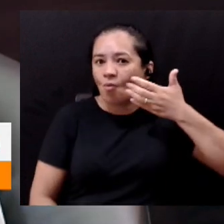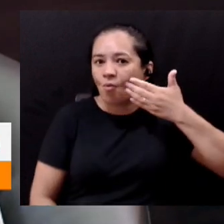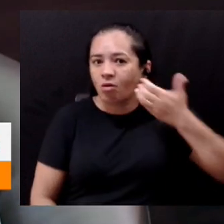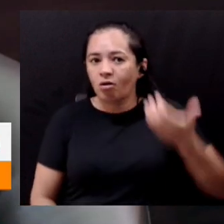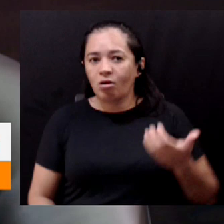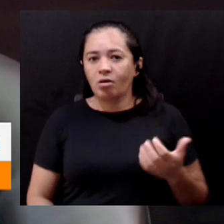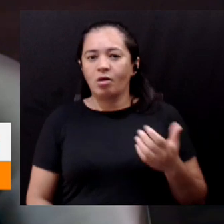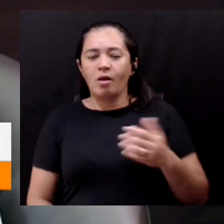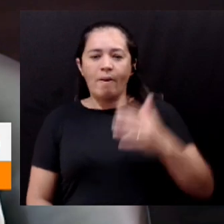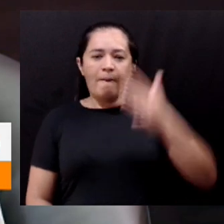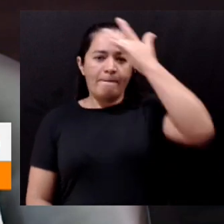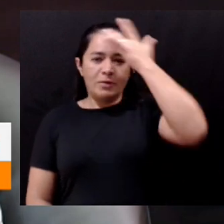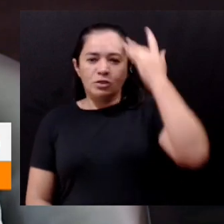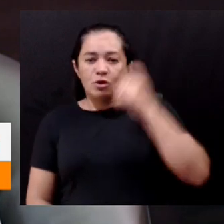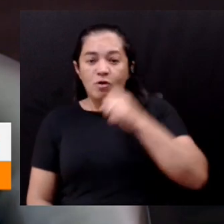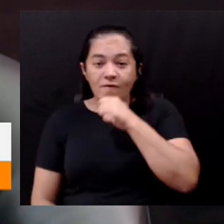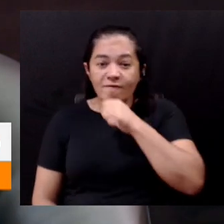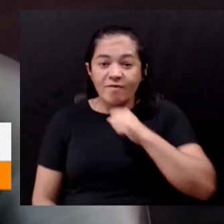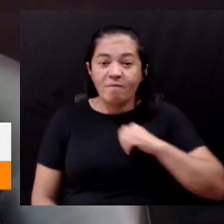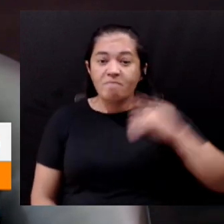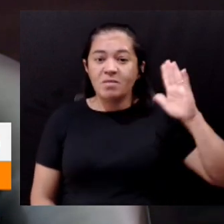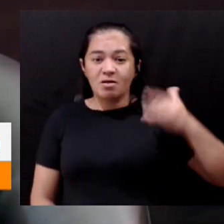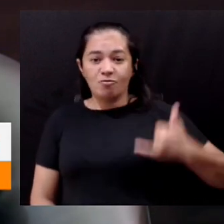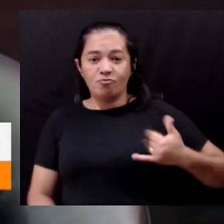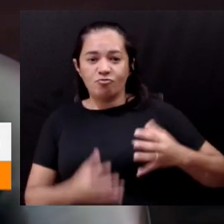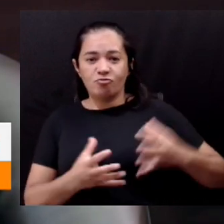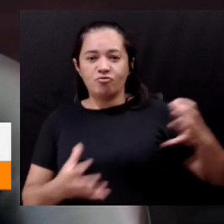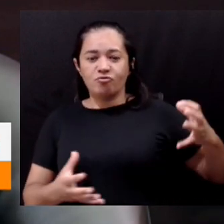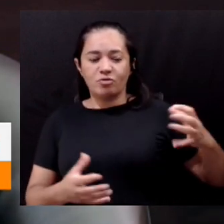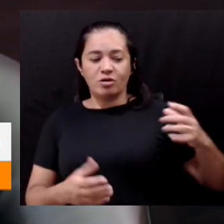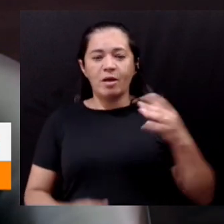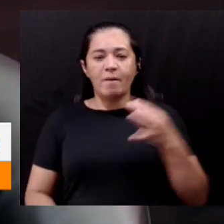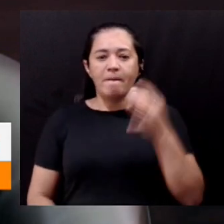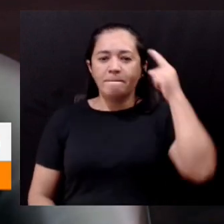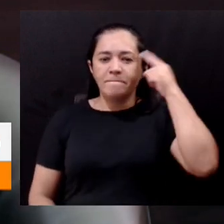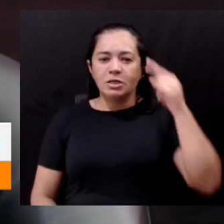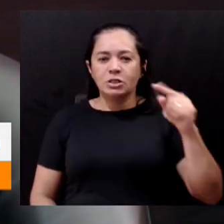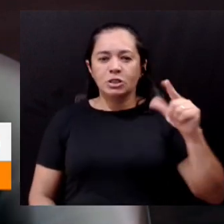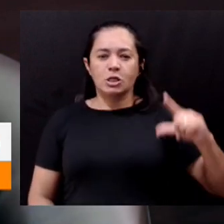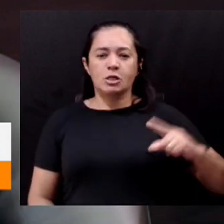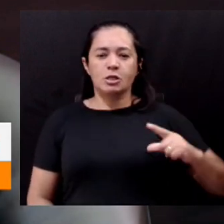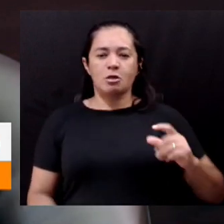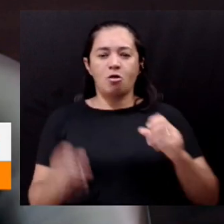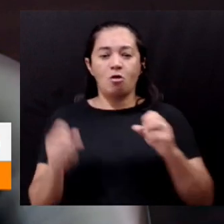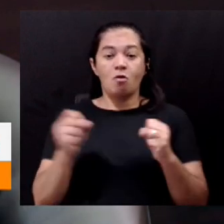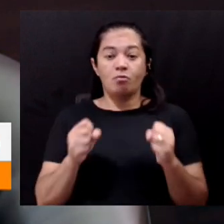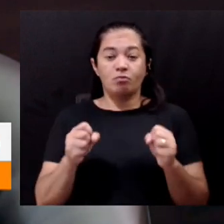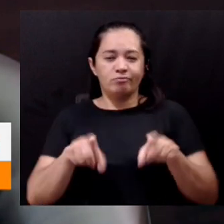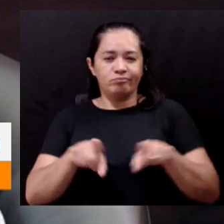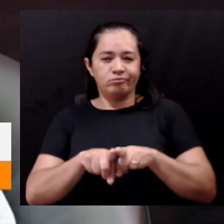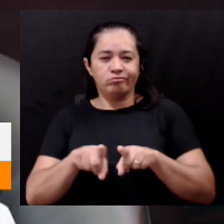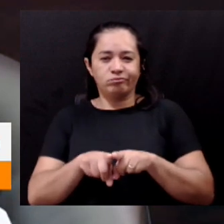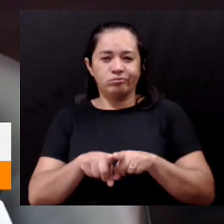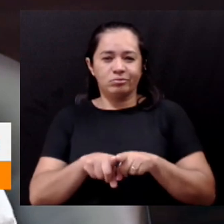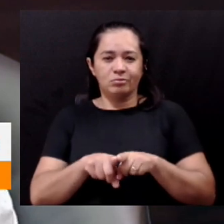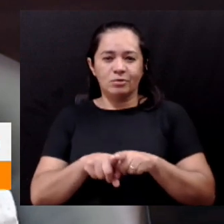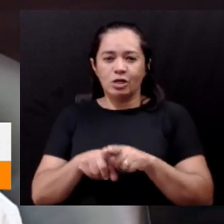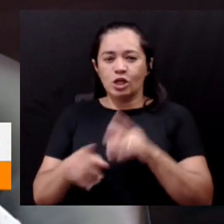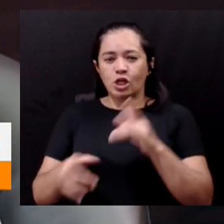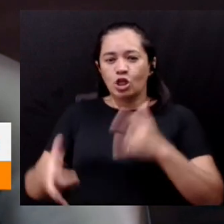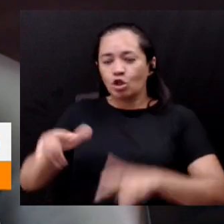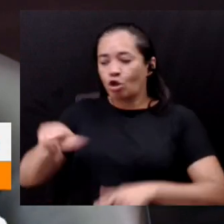que também acham e entendem que têm um certo tipo de poder sobre essa juventude, né. Então a internet